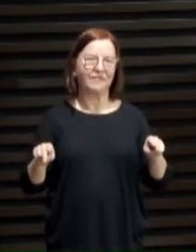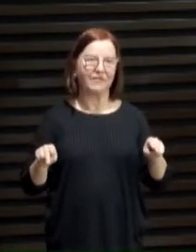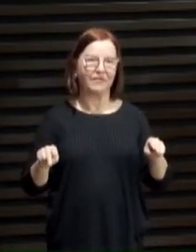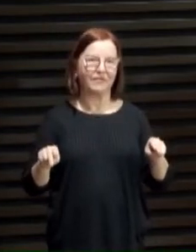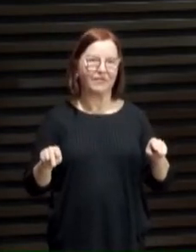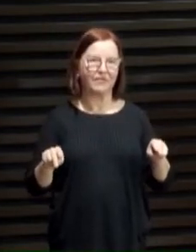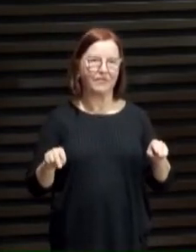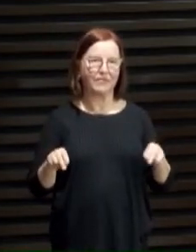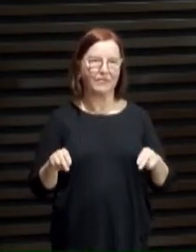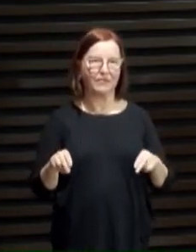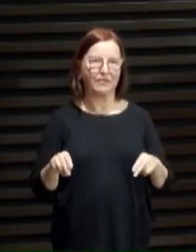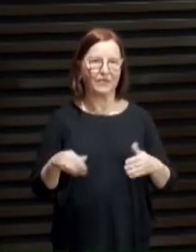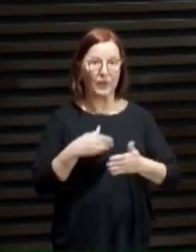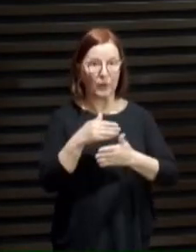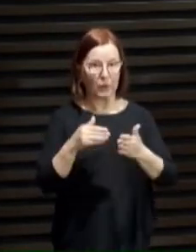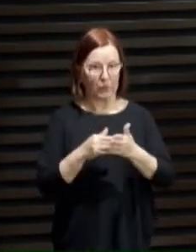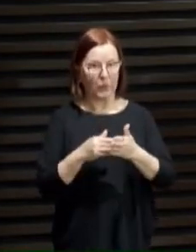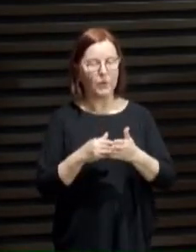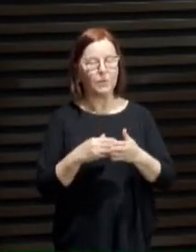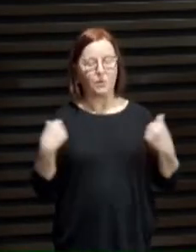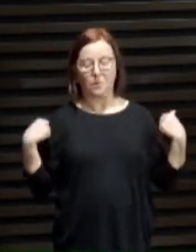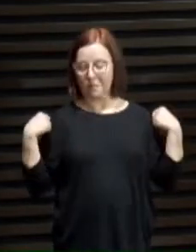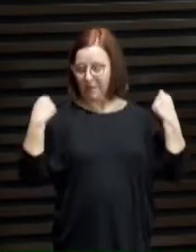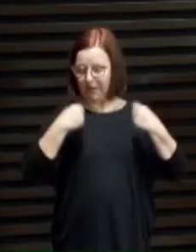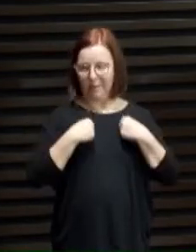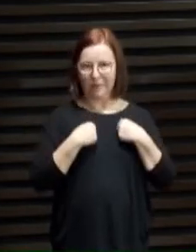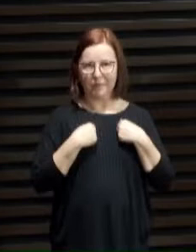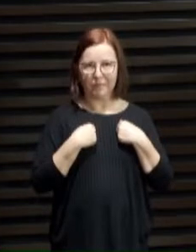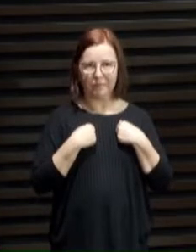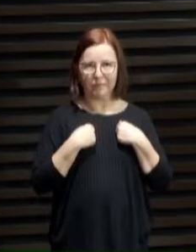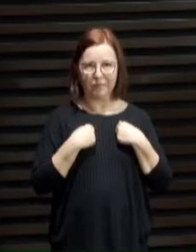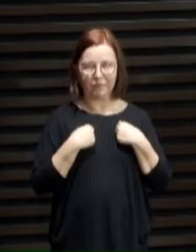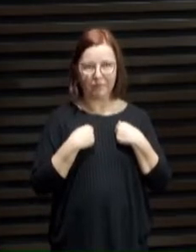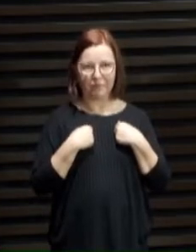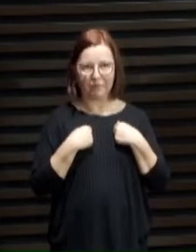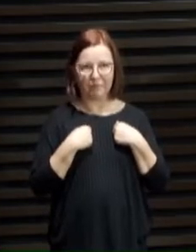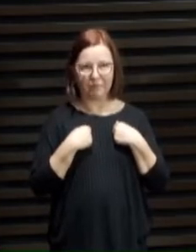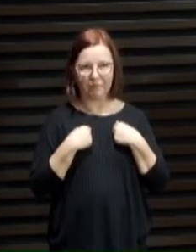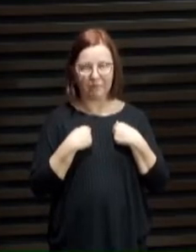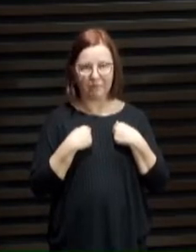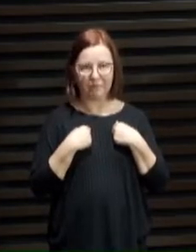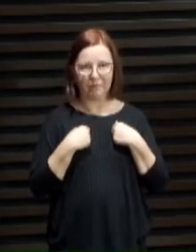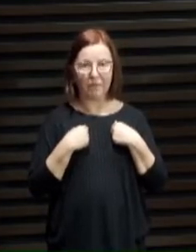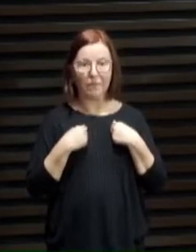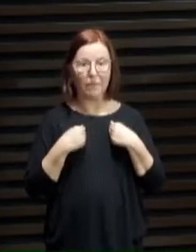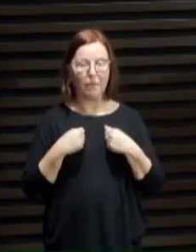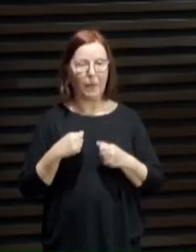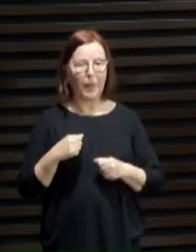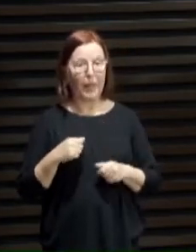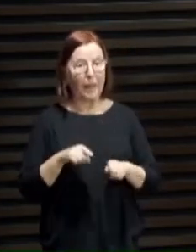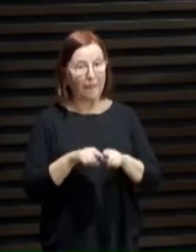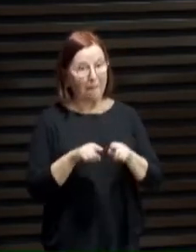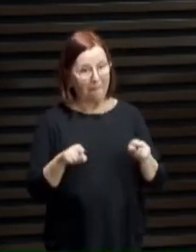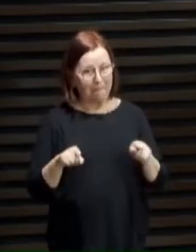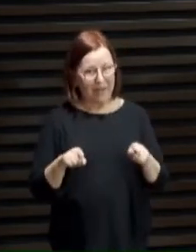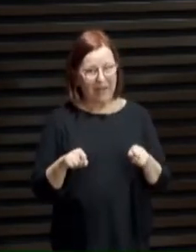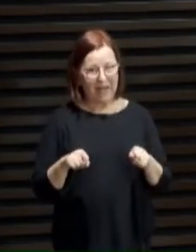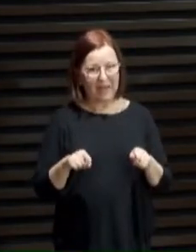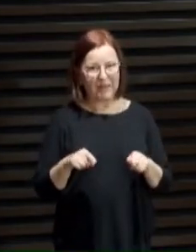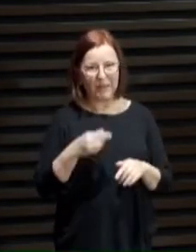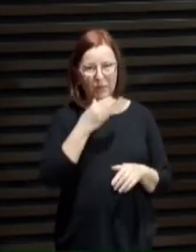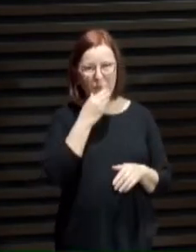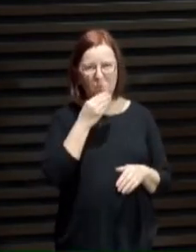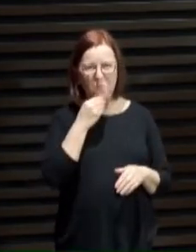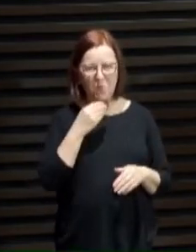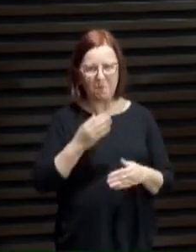todos estão munidos de capa, menos o criado da casa. O servo é o único que